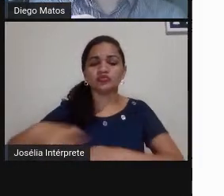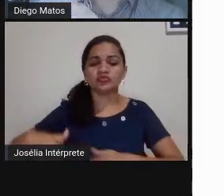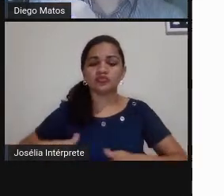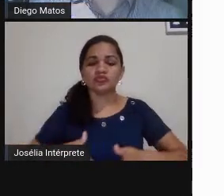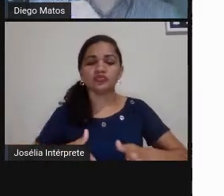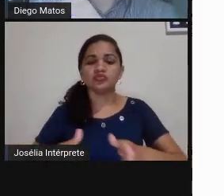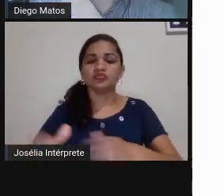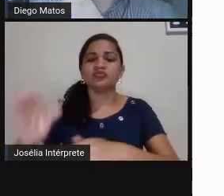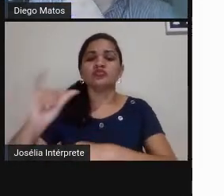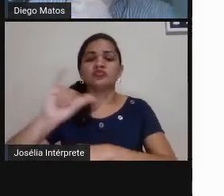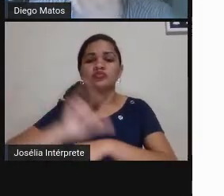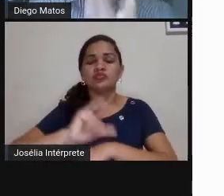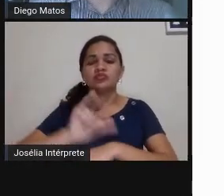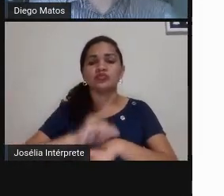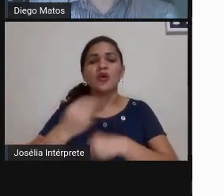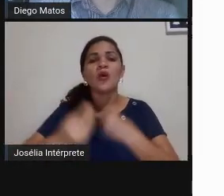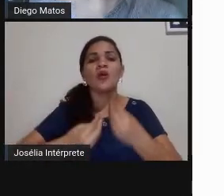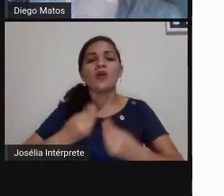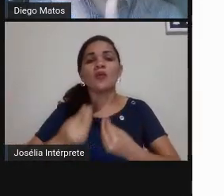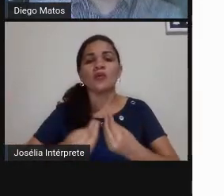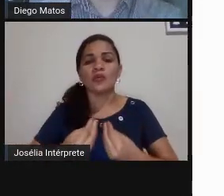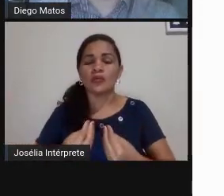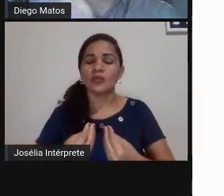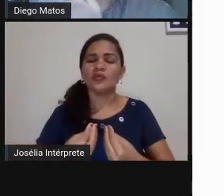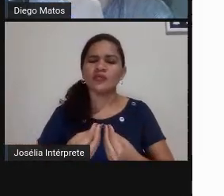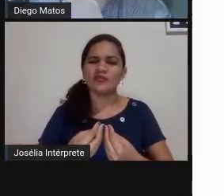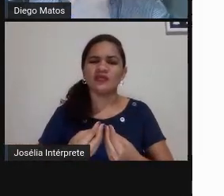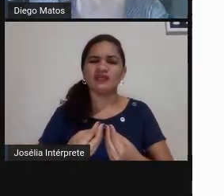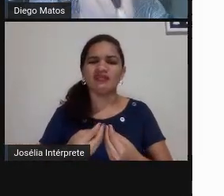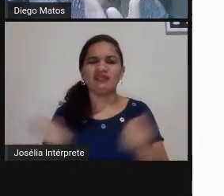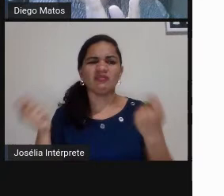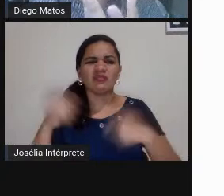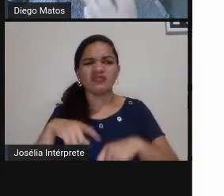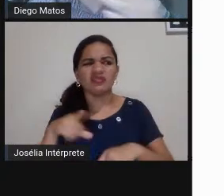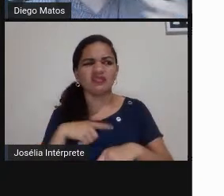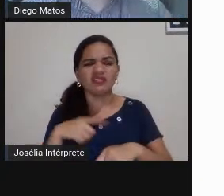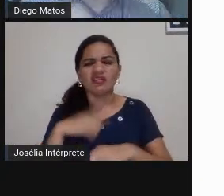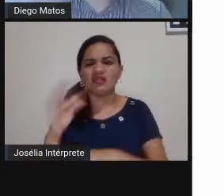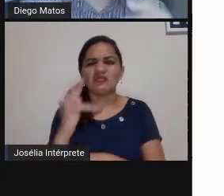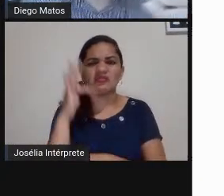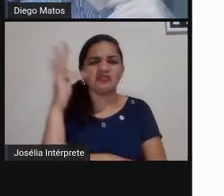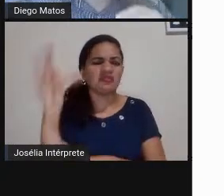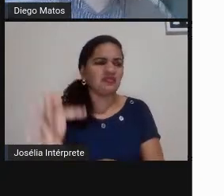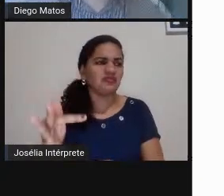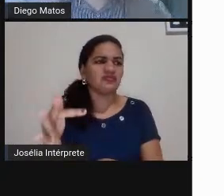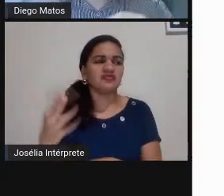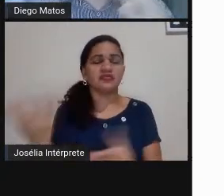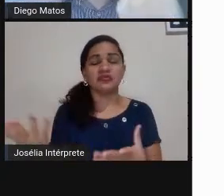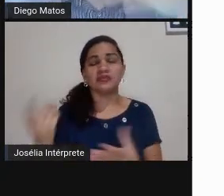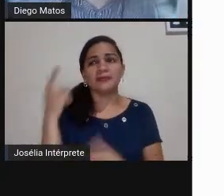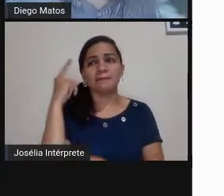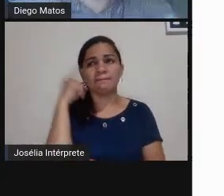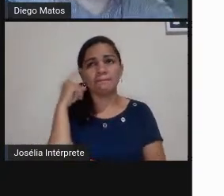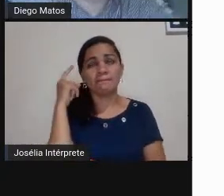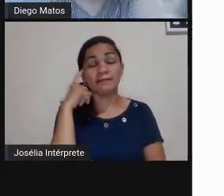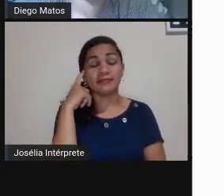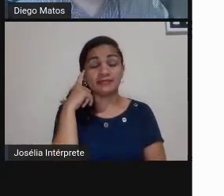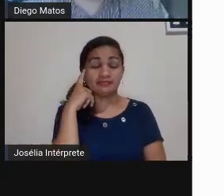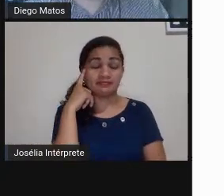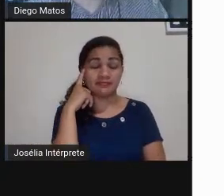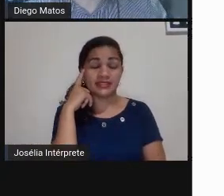será que ela teria alguma alguma utilidade alguma saída no futuro a gente fazendo aquele exercício